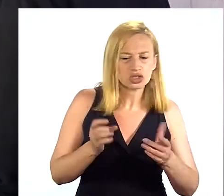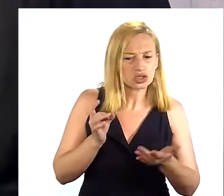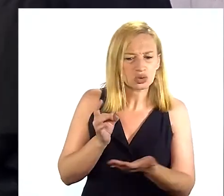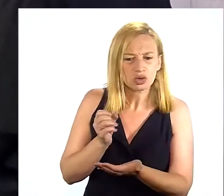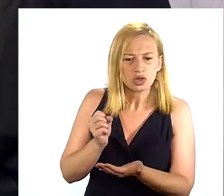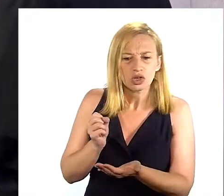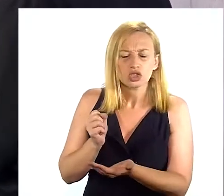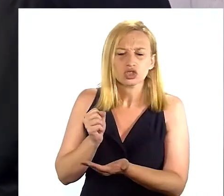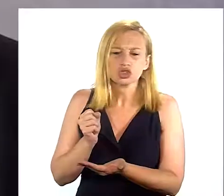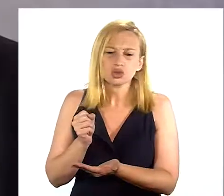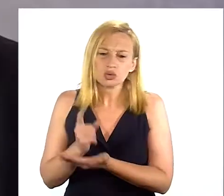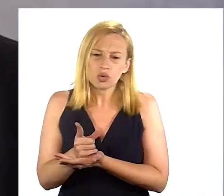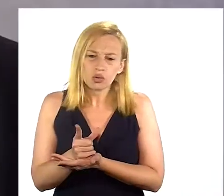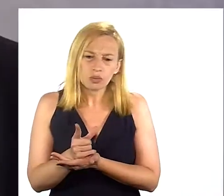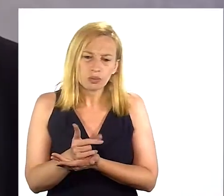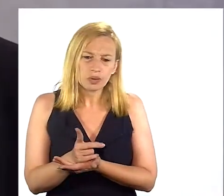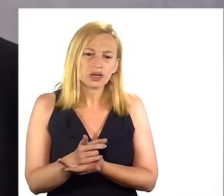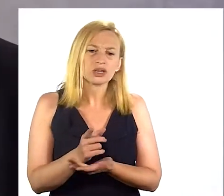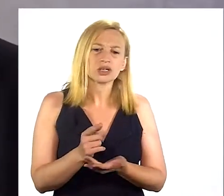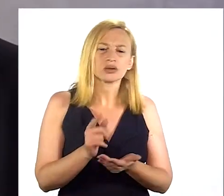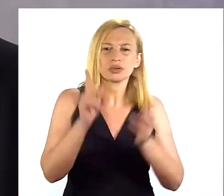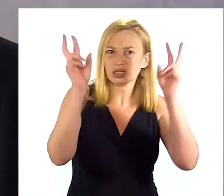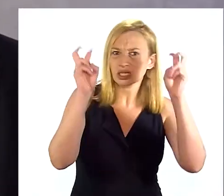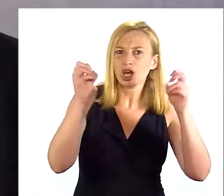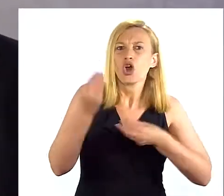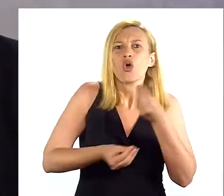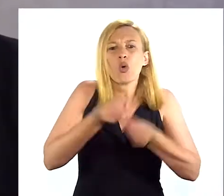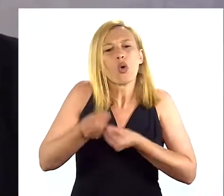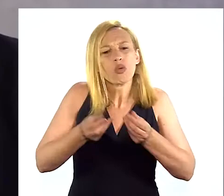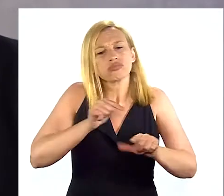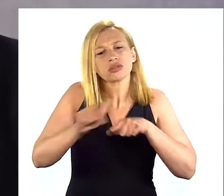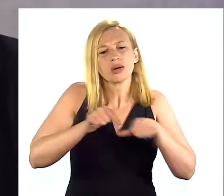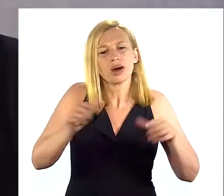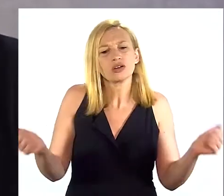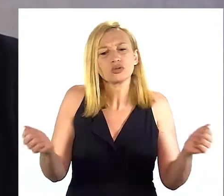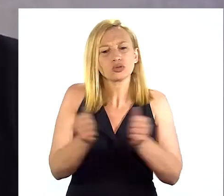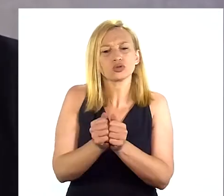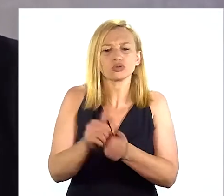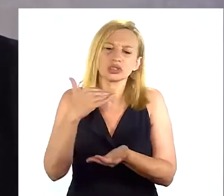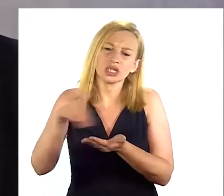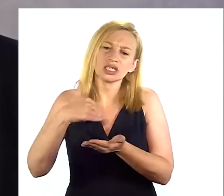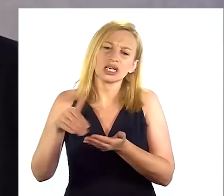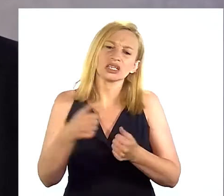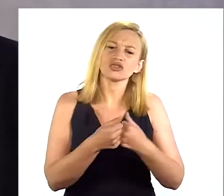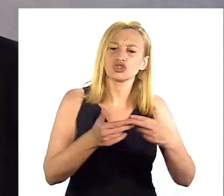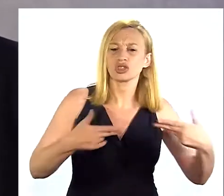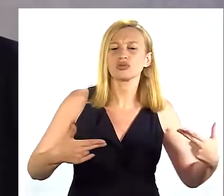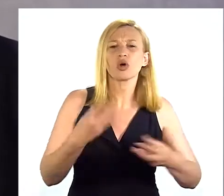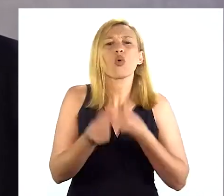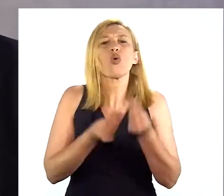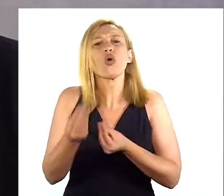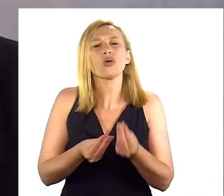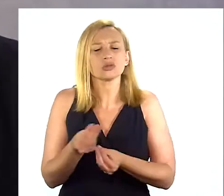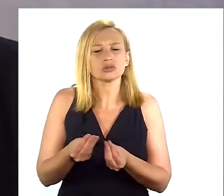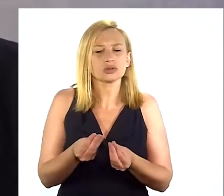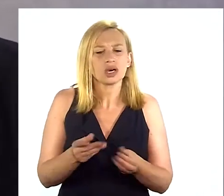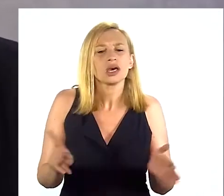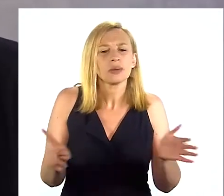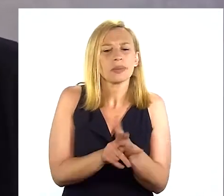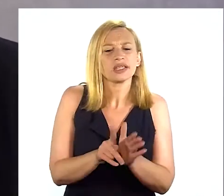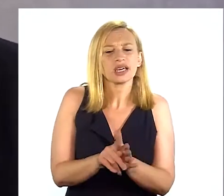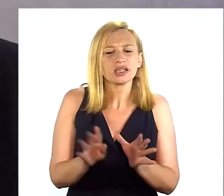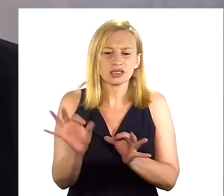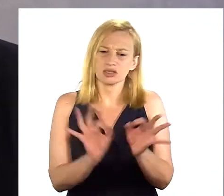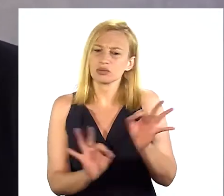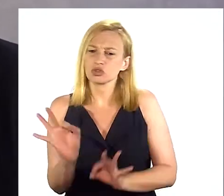aí todo um olhar para esse tema. Como é que foi o trabalho conjunto com a Secretaria de Transportes? Isso